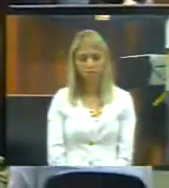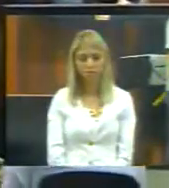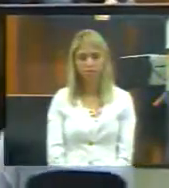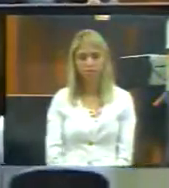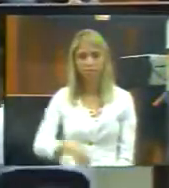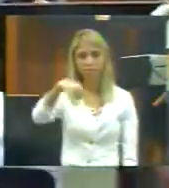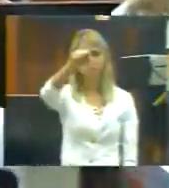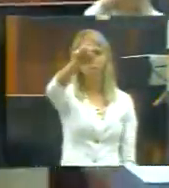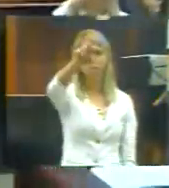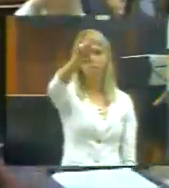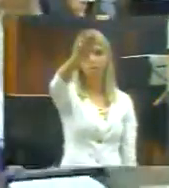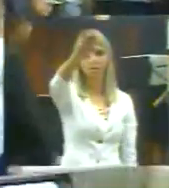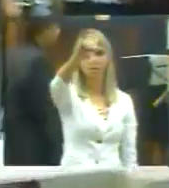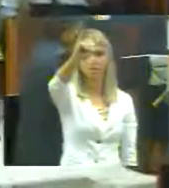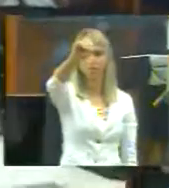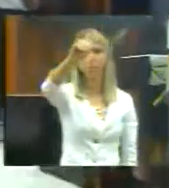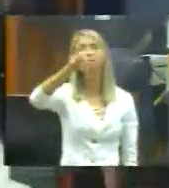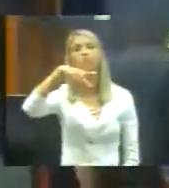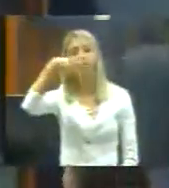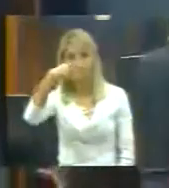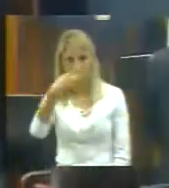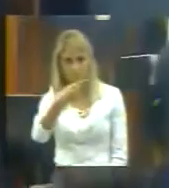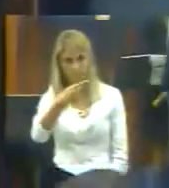Marco Antônio.